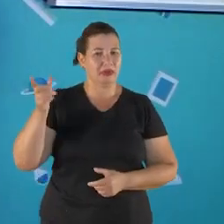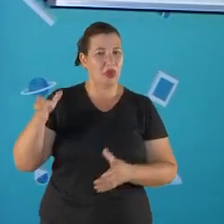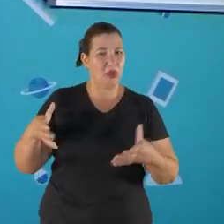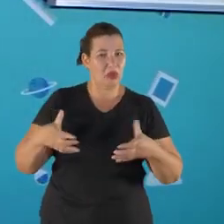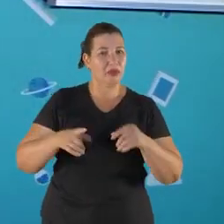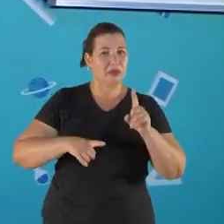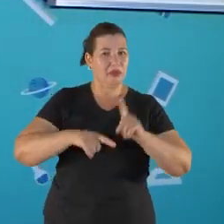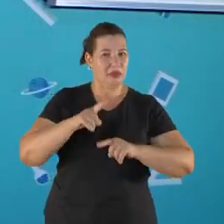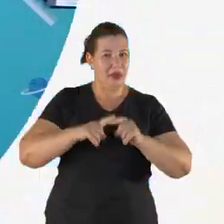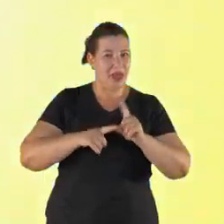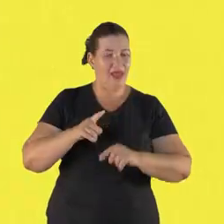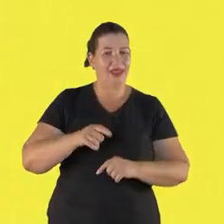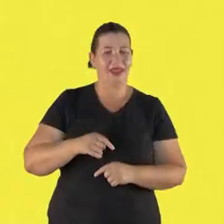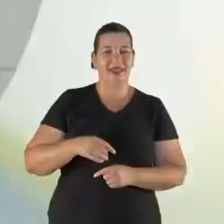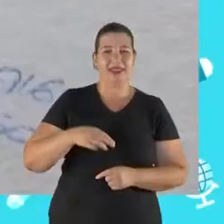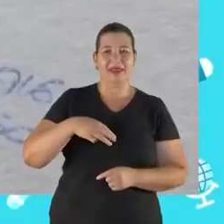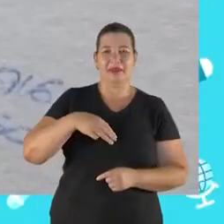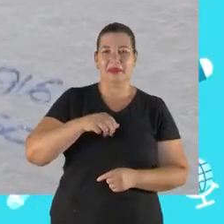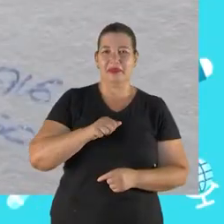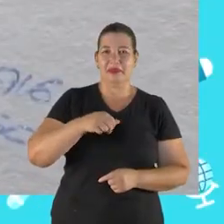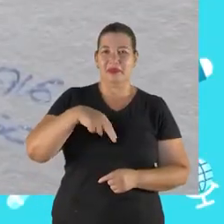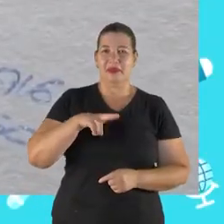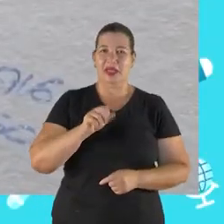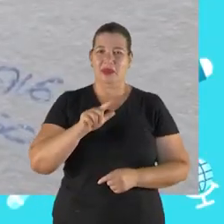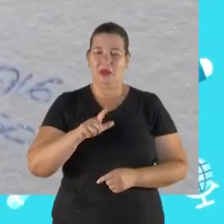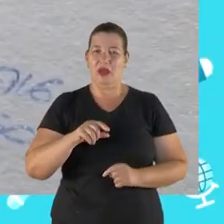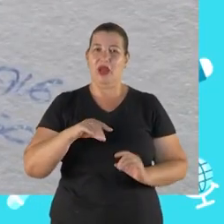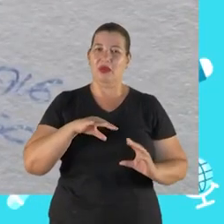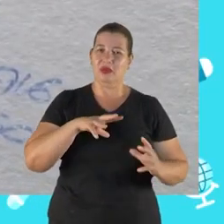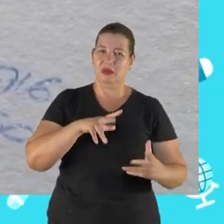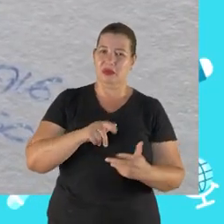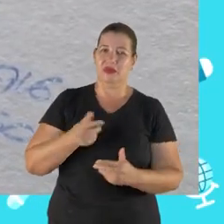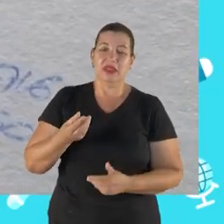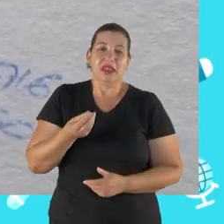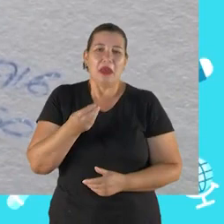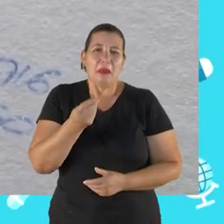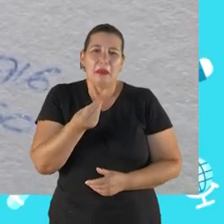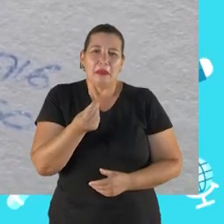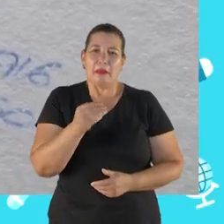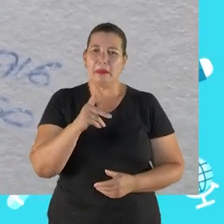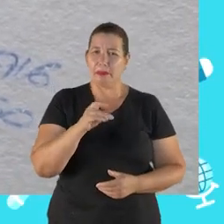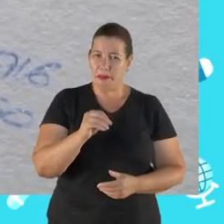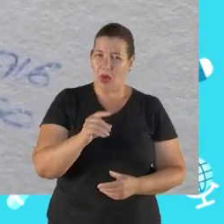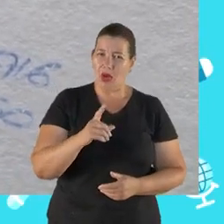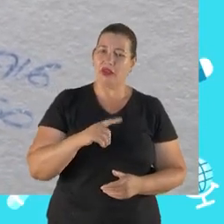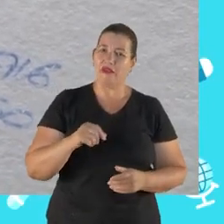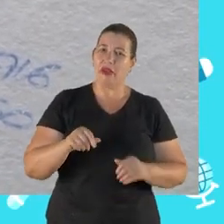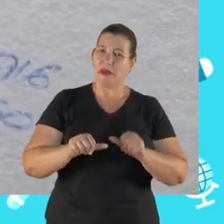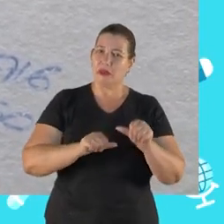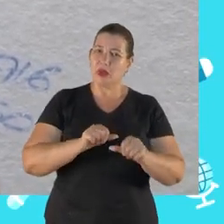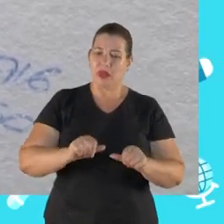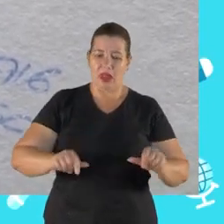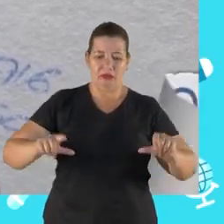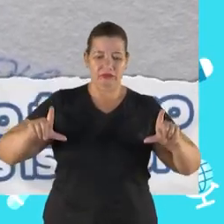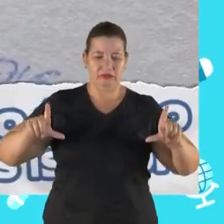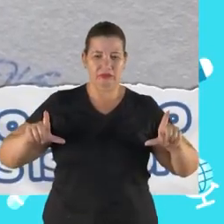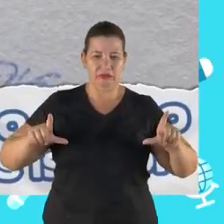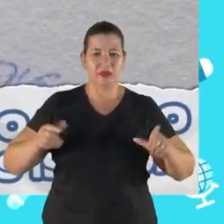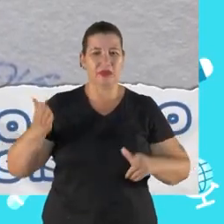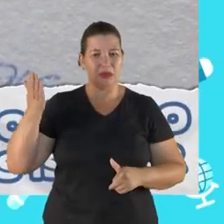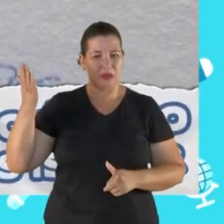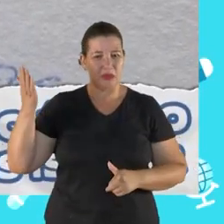pessoal do Manual do Mundo? Hoje você vai descobrir como esse pozinho aqui é capaz de se transformar numa placa de